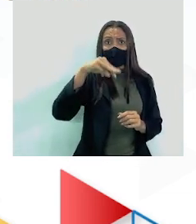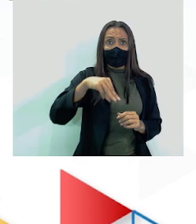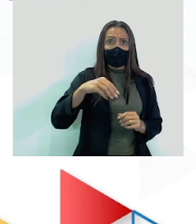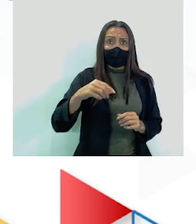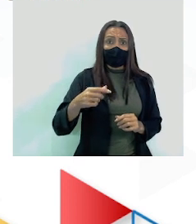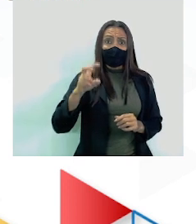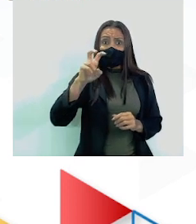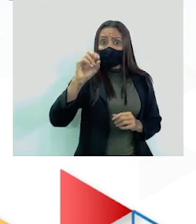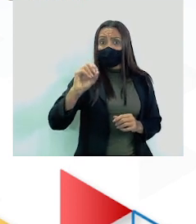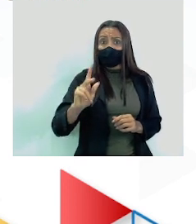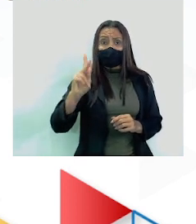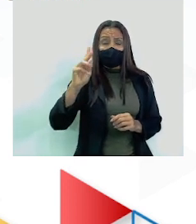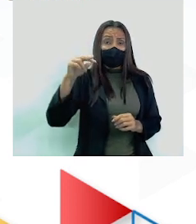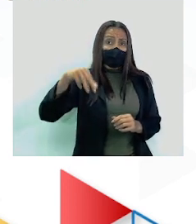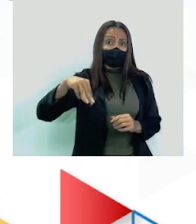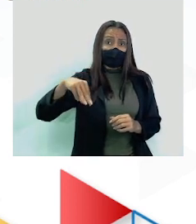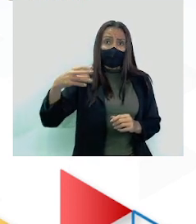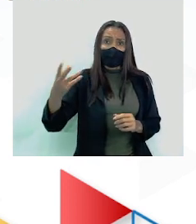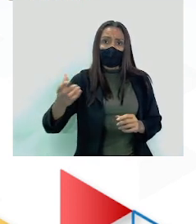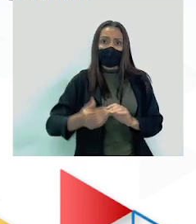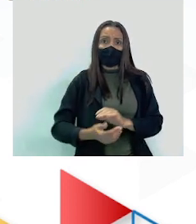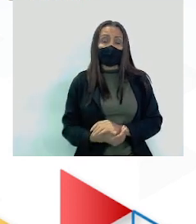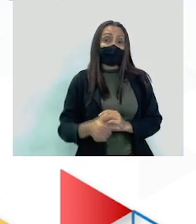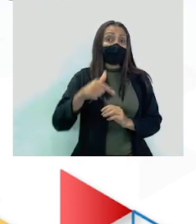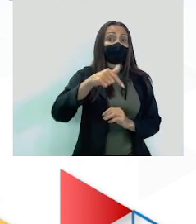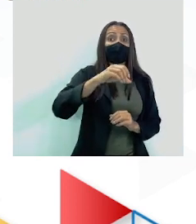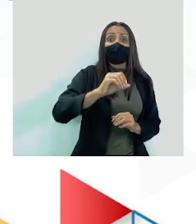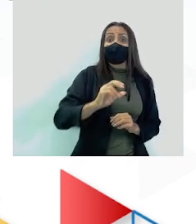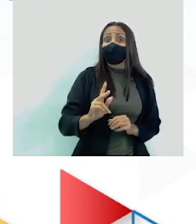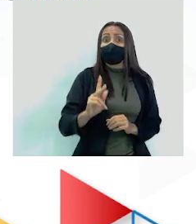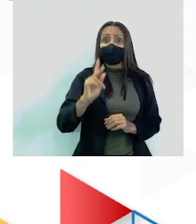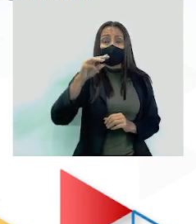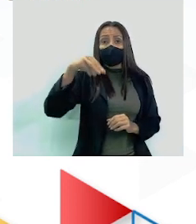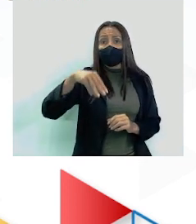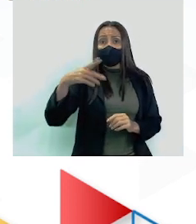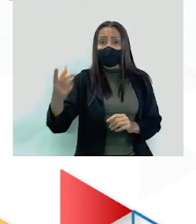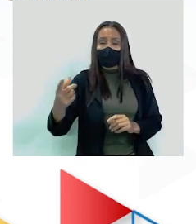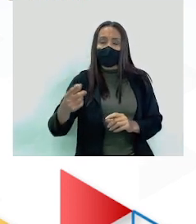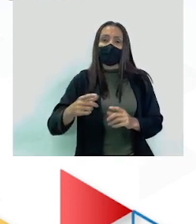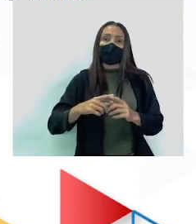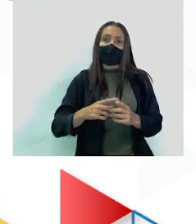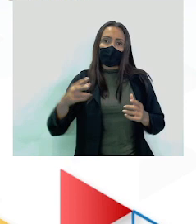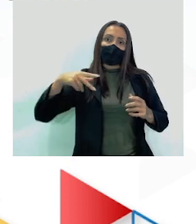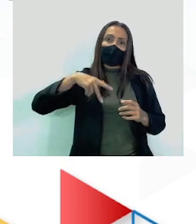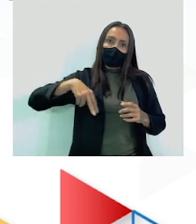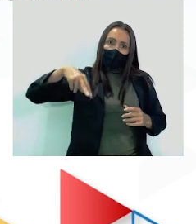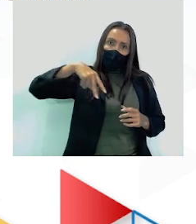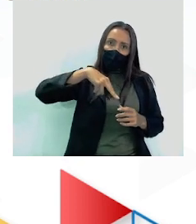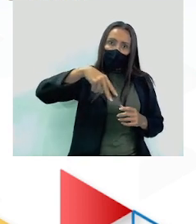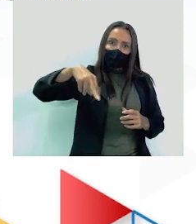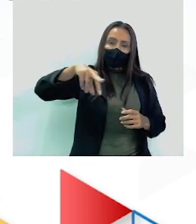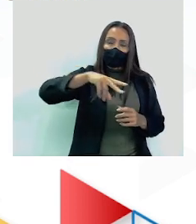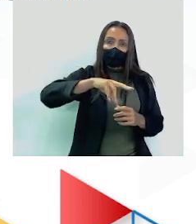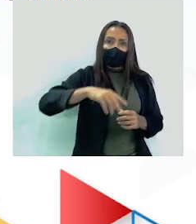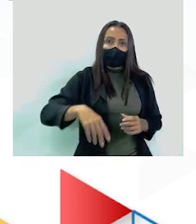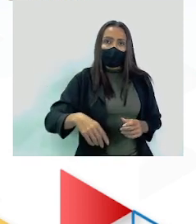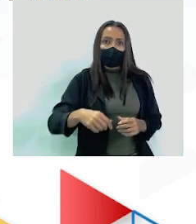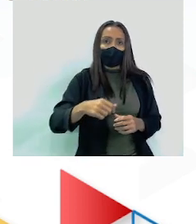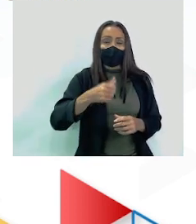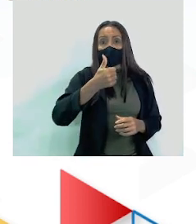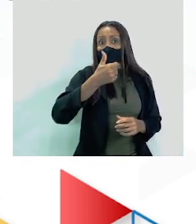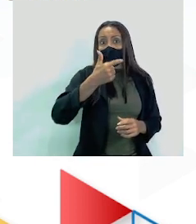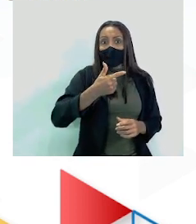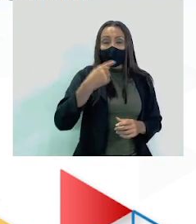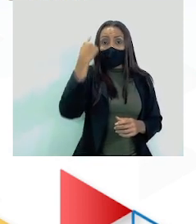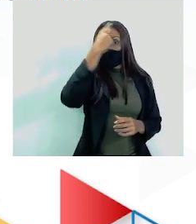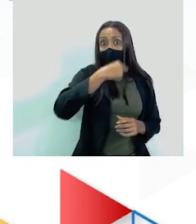quilômetros, 50 quilômetros, né? Tem trilhas de 70 quilômetros, ou seja, só passa aí 8, 10, 12 horas dentro de uma trilha. É um